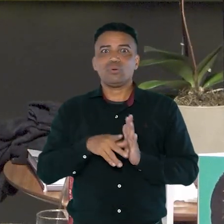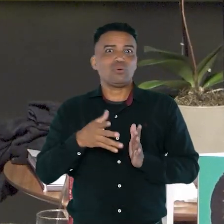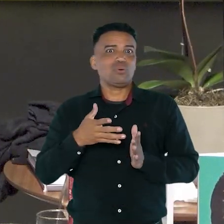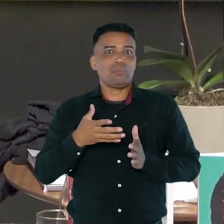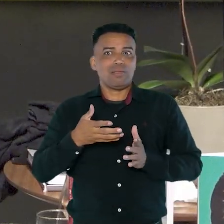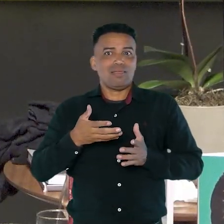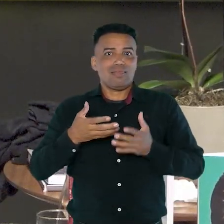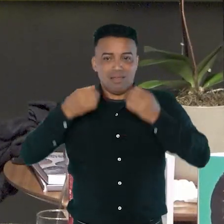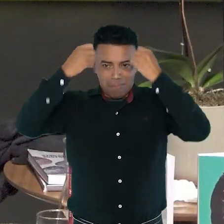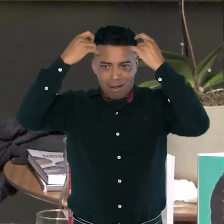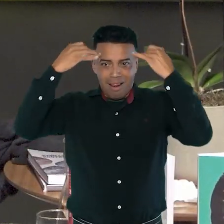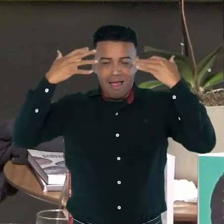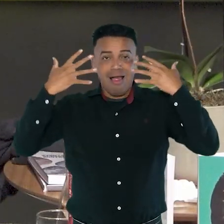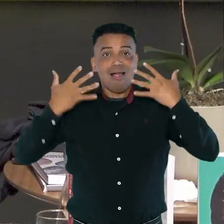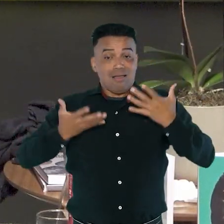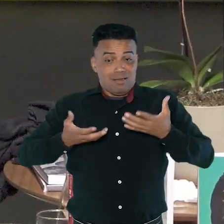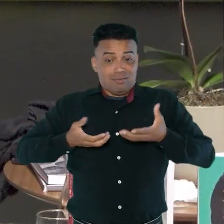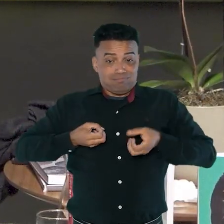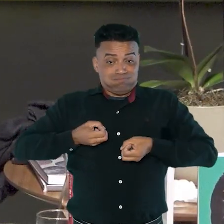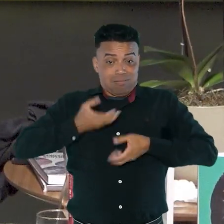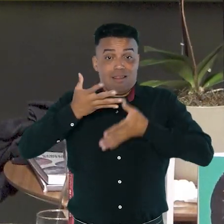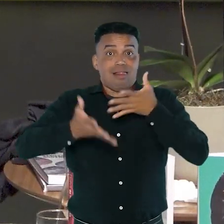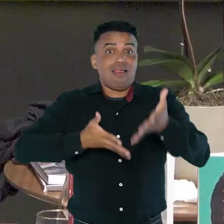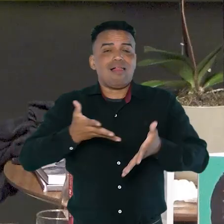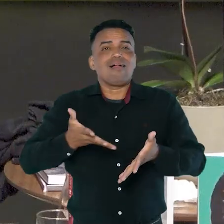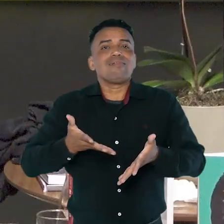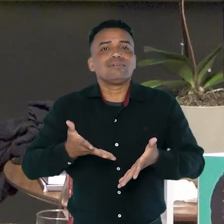sabe? Se eu estivesse fazendo